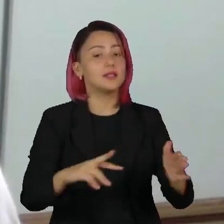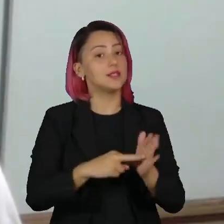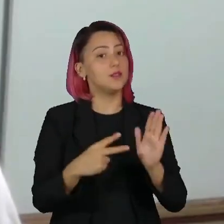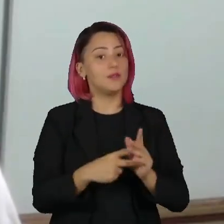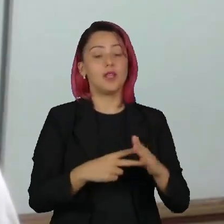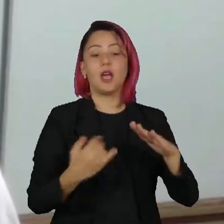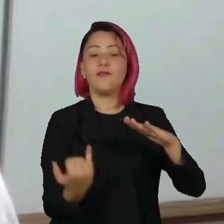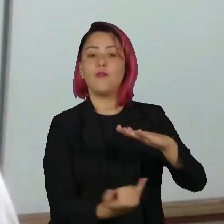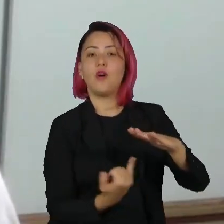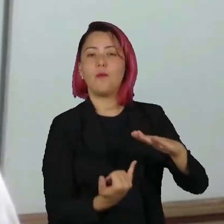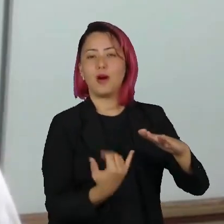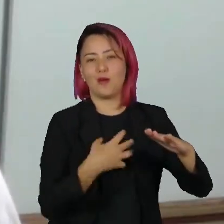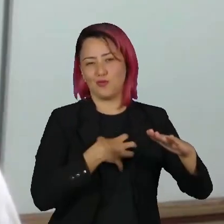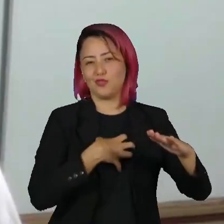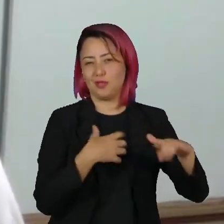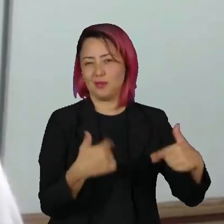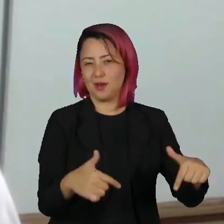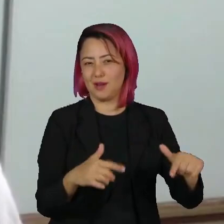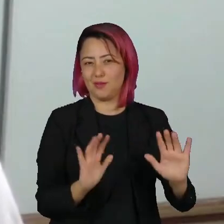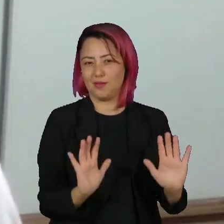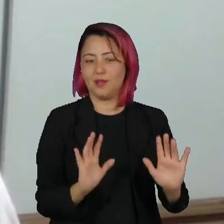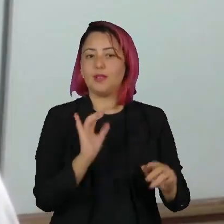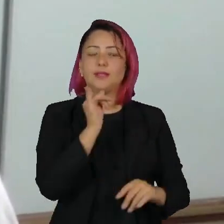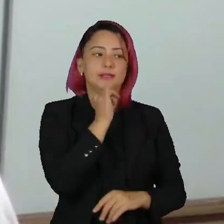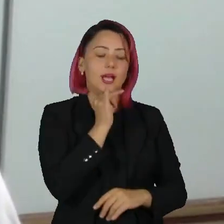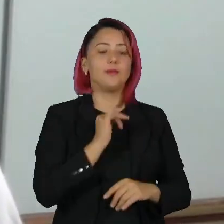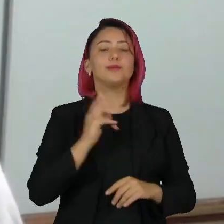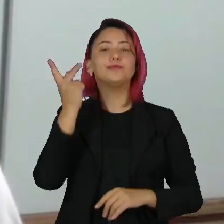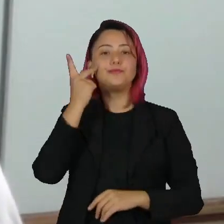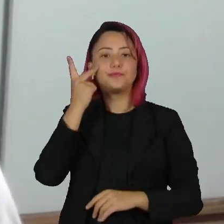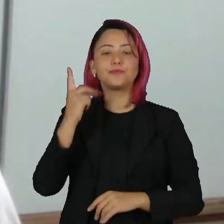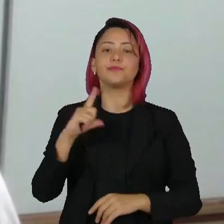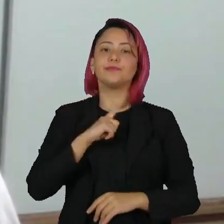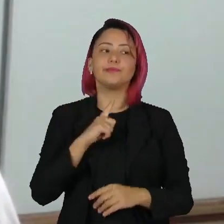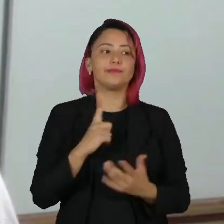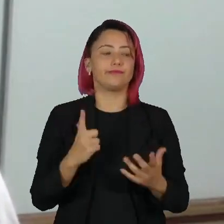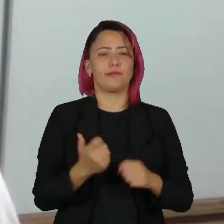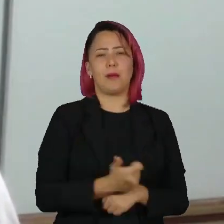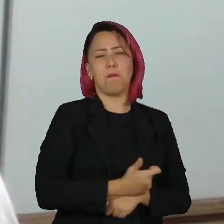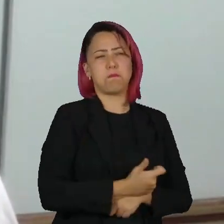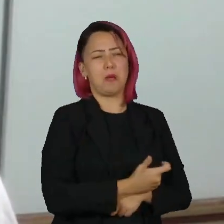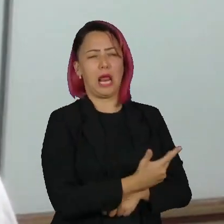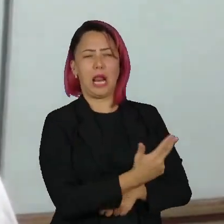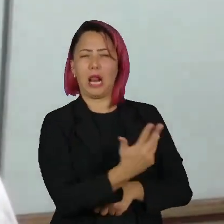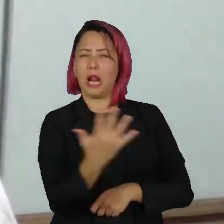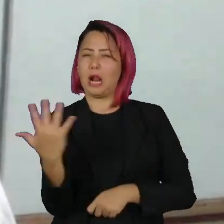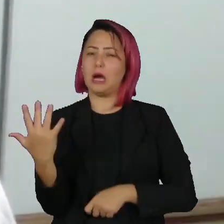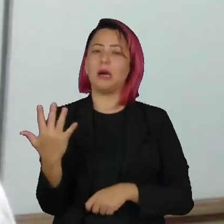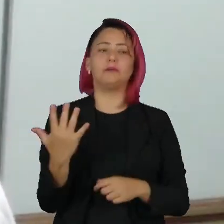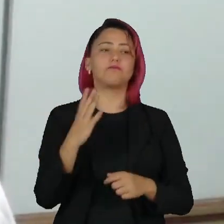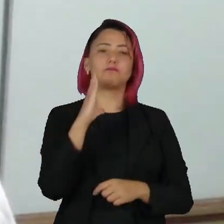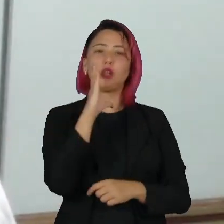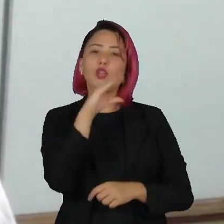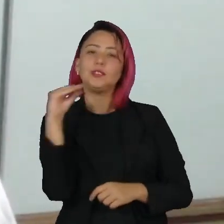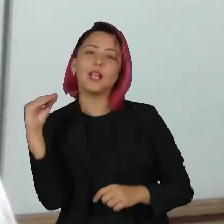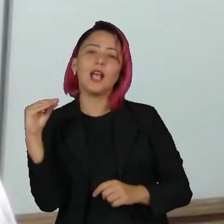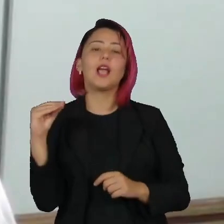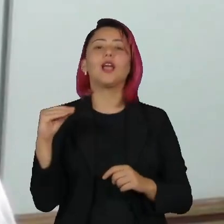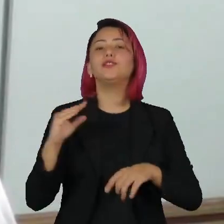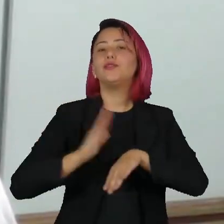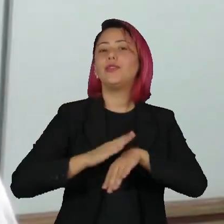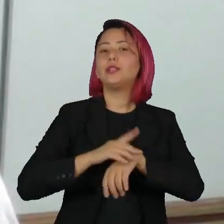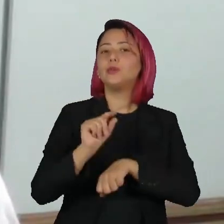gente vê, por exemplo, em cidades como São Paulo, um número grande de adolescentes em